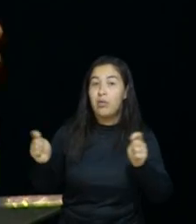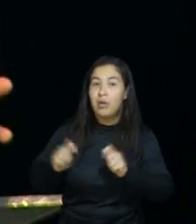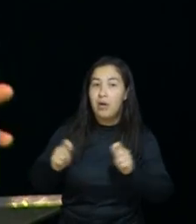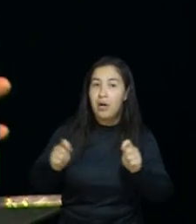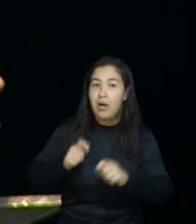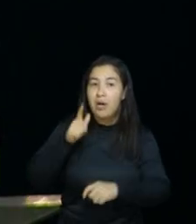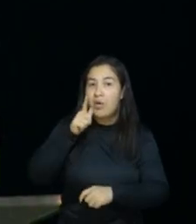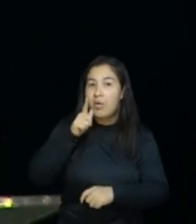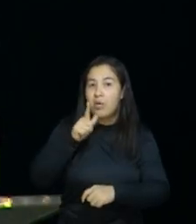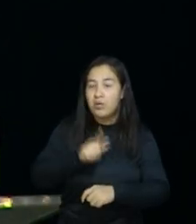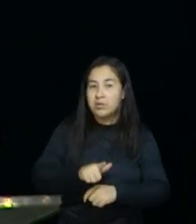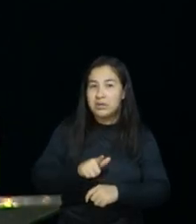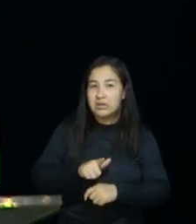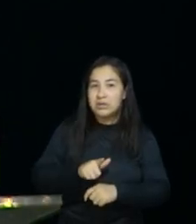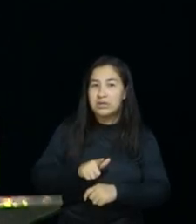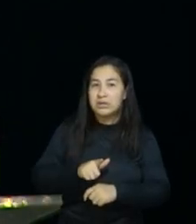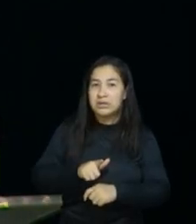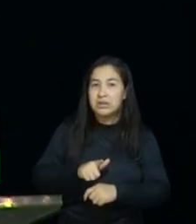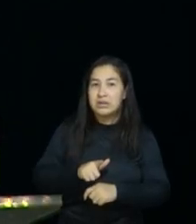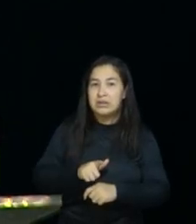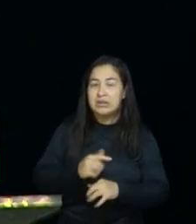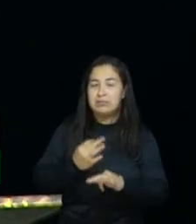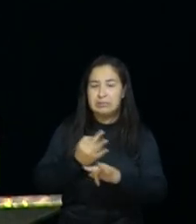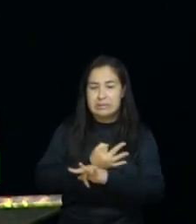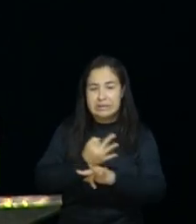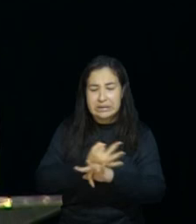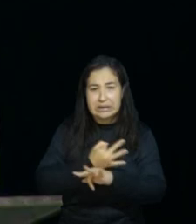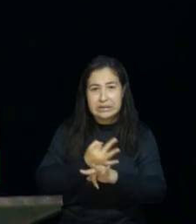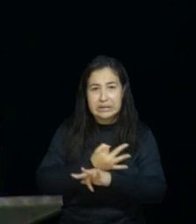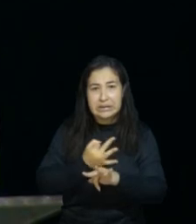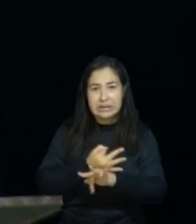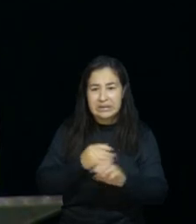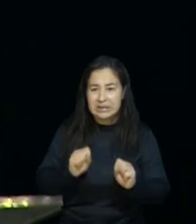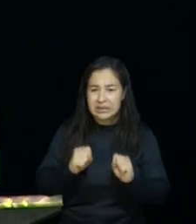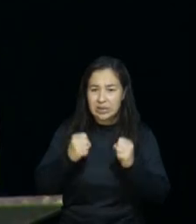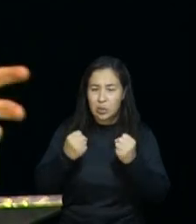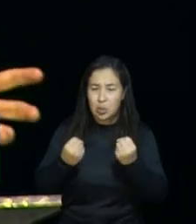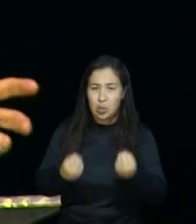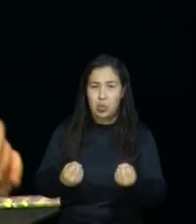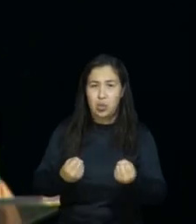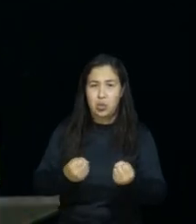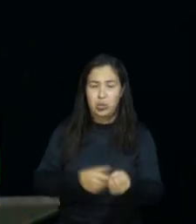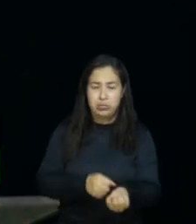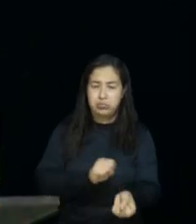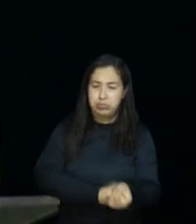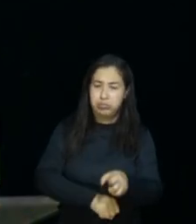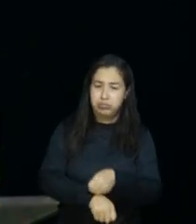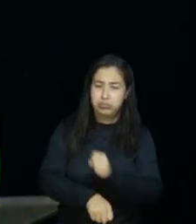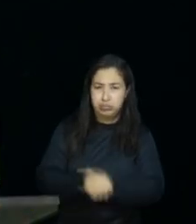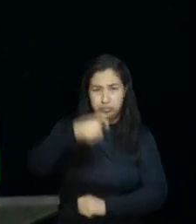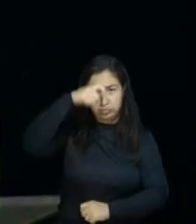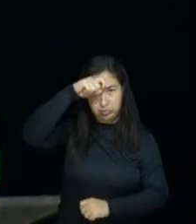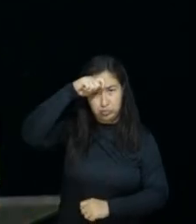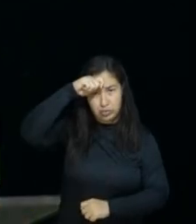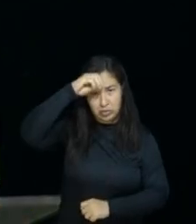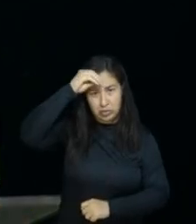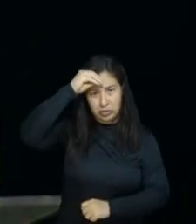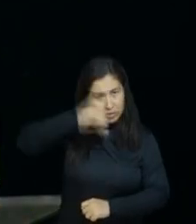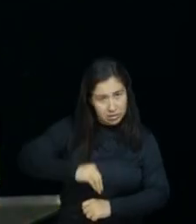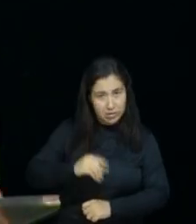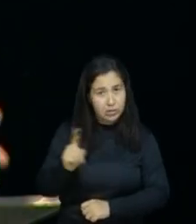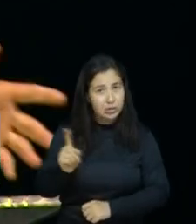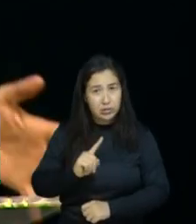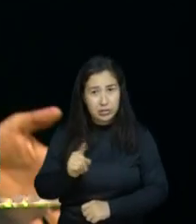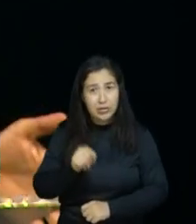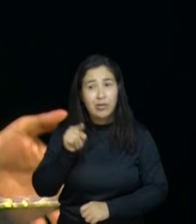de resiliência, de superação e de enfrentar esses desafios, servindo, inclusive, de referência para